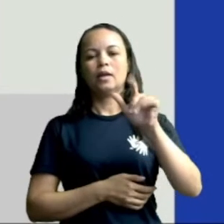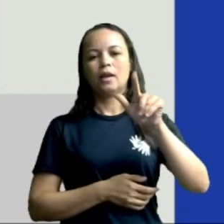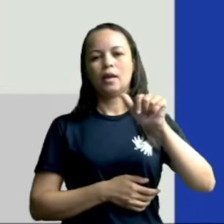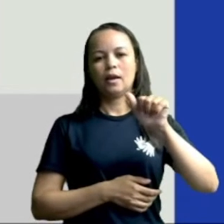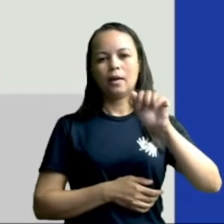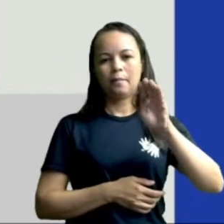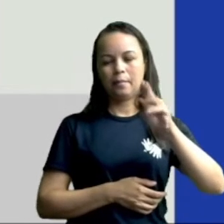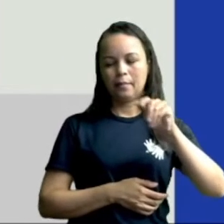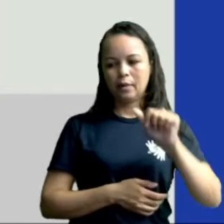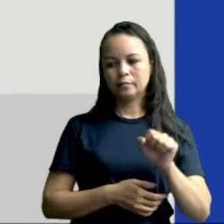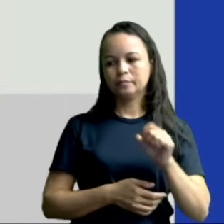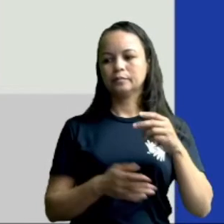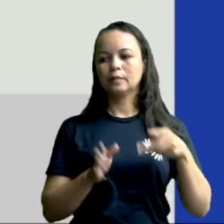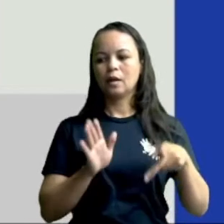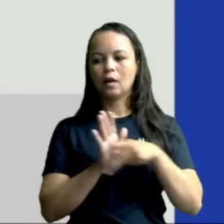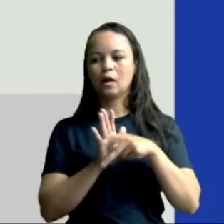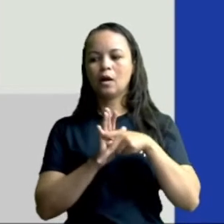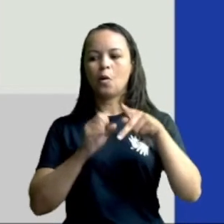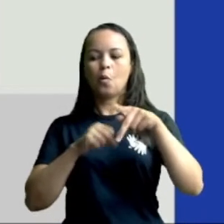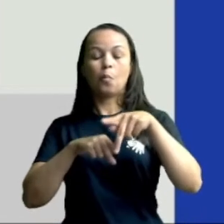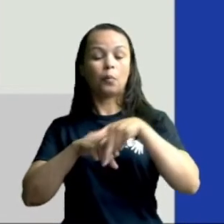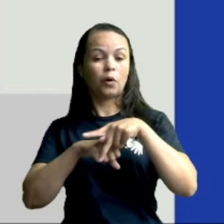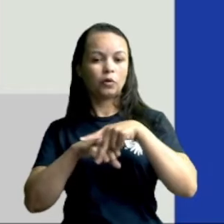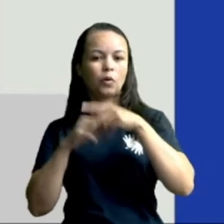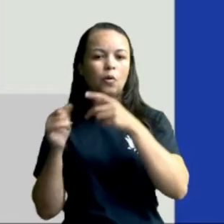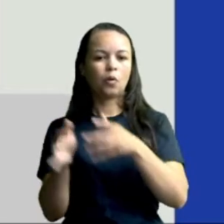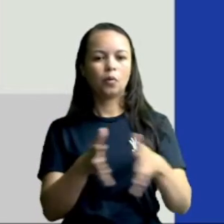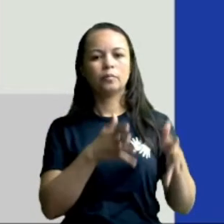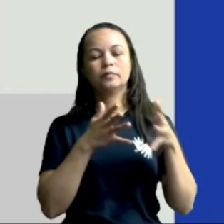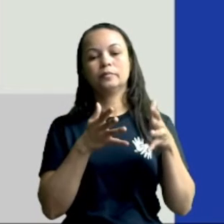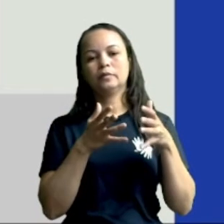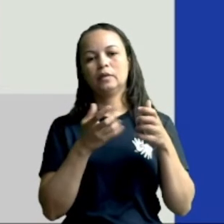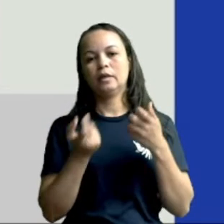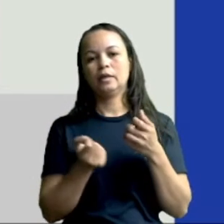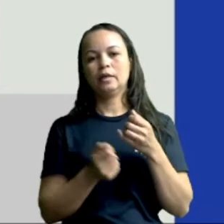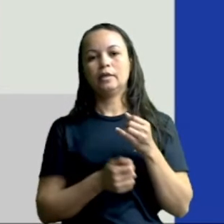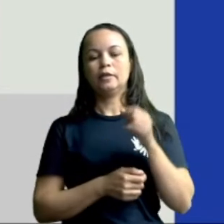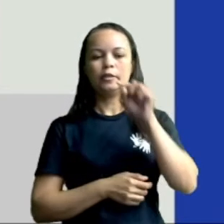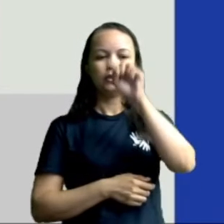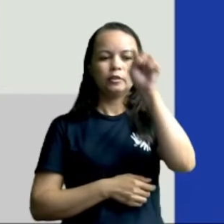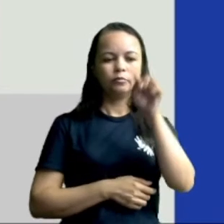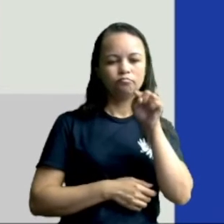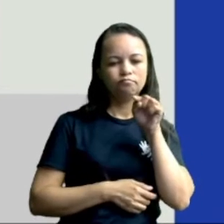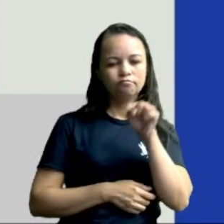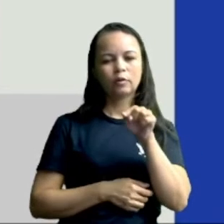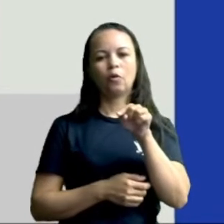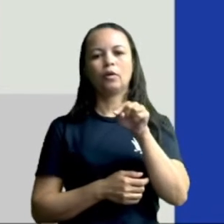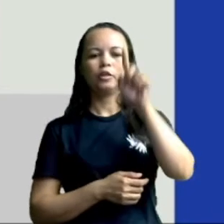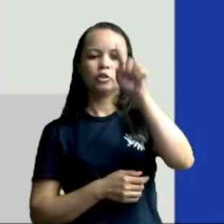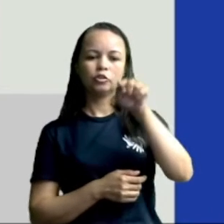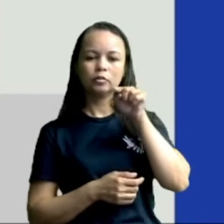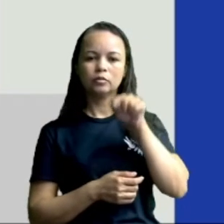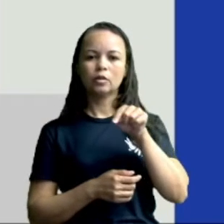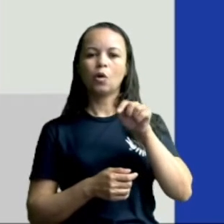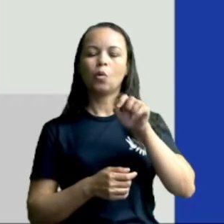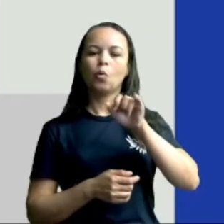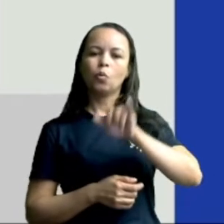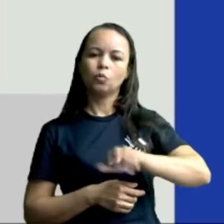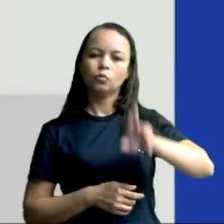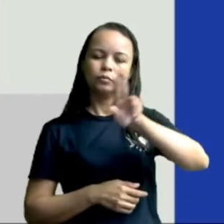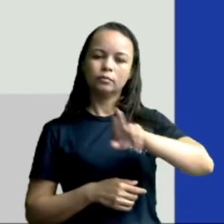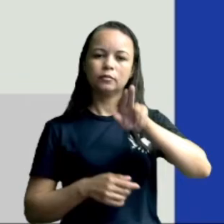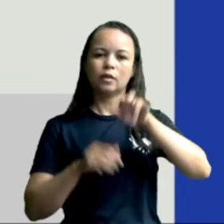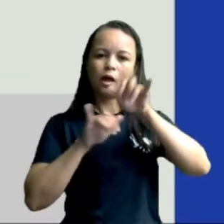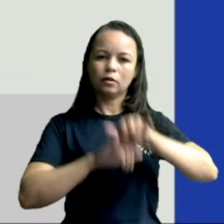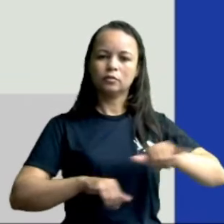também é aplicado a pronomes interrogativos e exclamativos. usado em orações que expressam